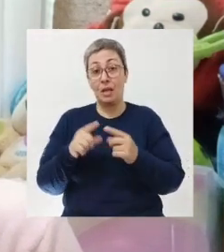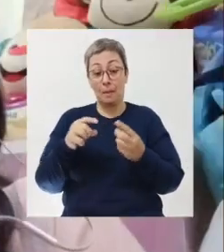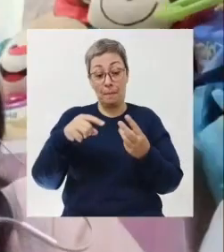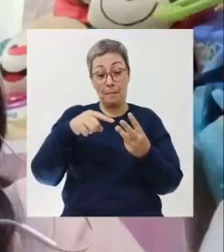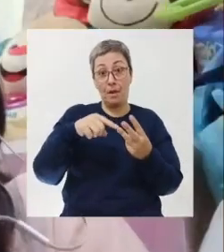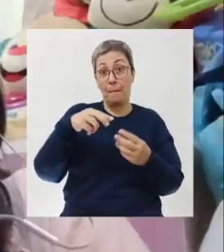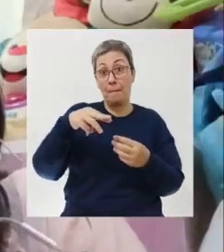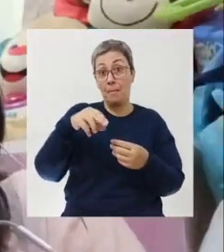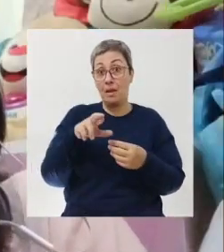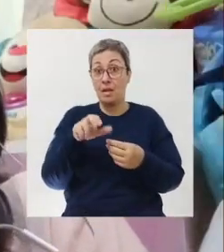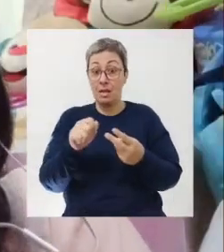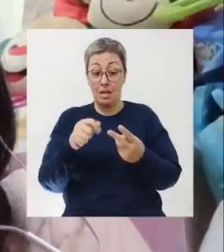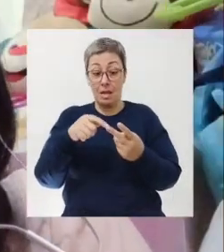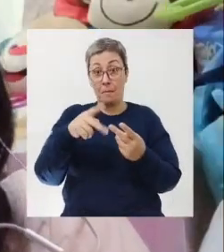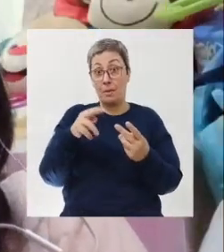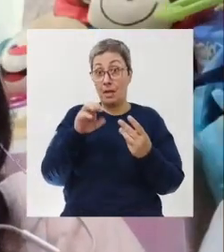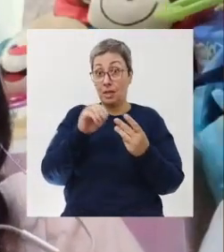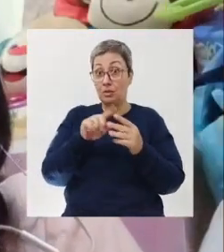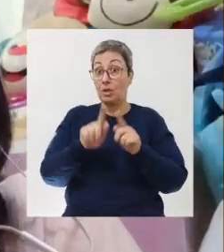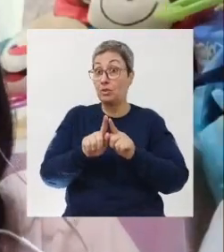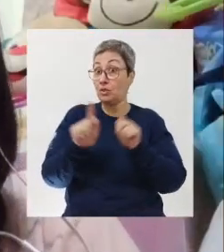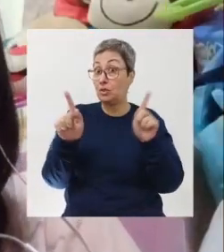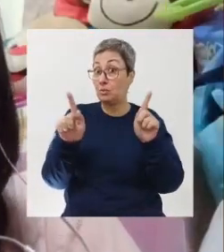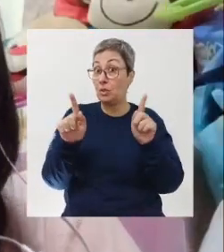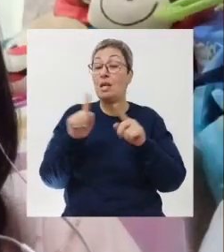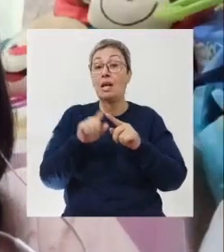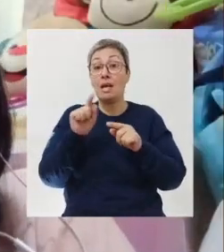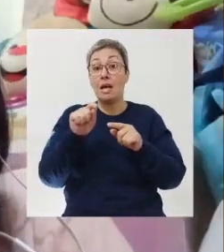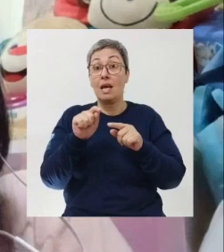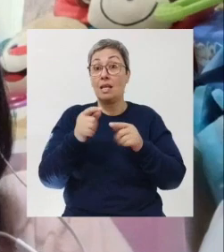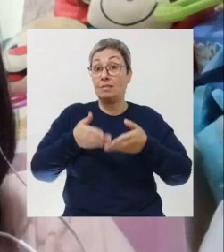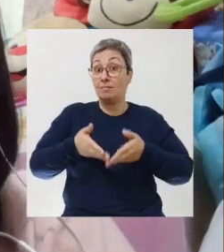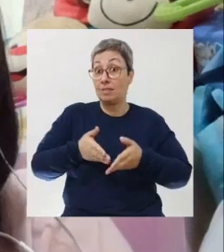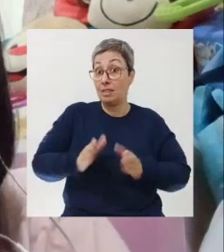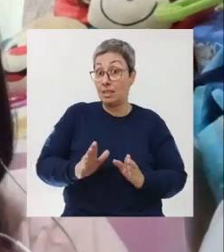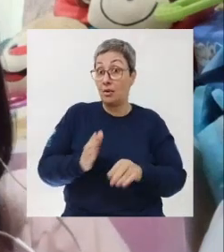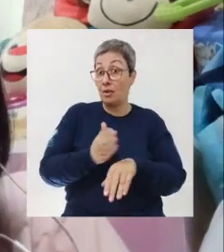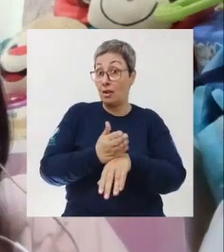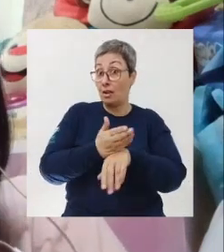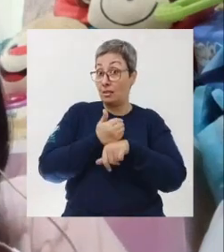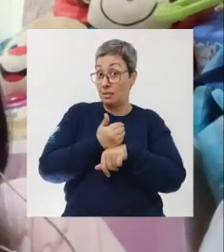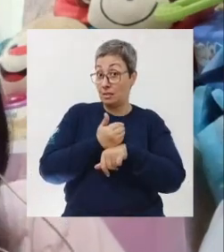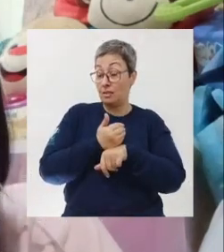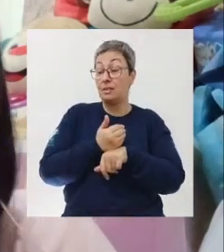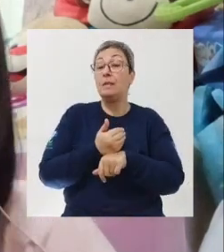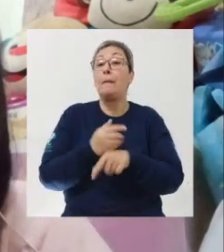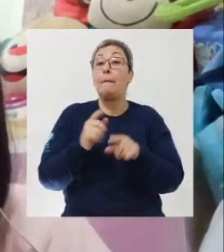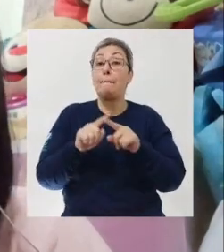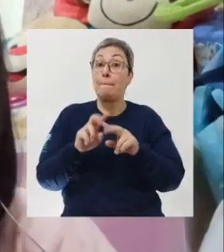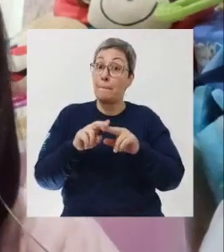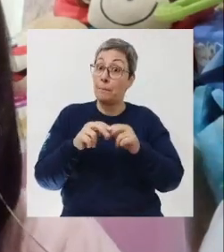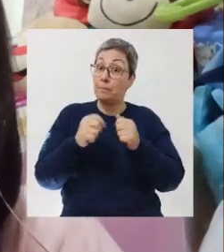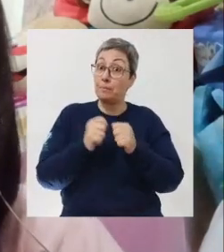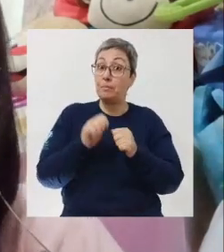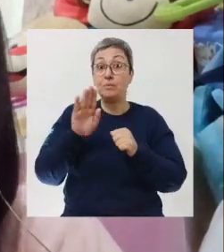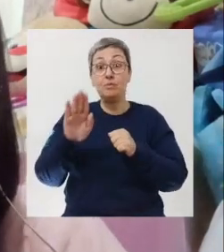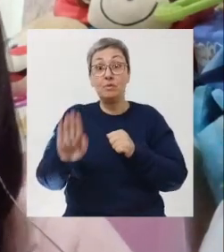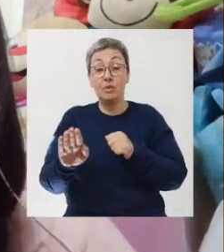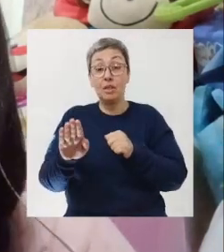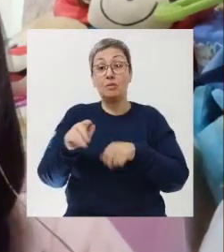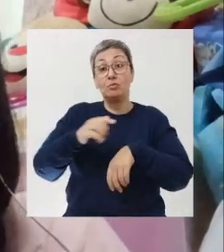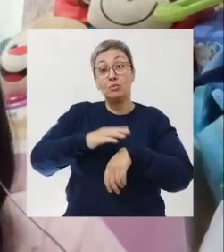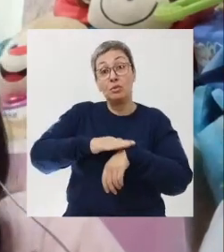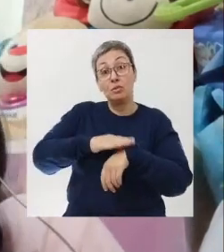né? Pedro e a Maria, os dois são gêmeos e eles são prematuros, né? Nasceram antes do tempo,